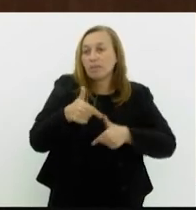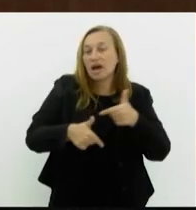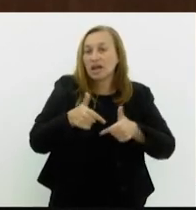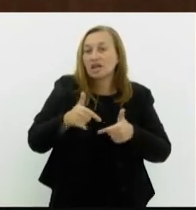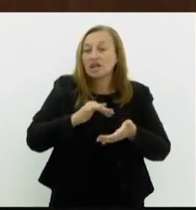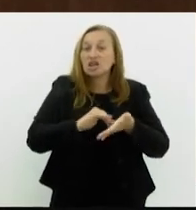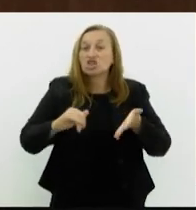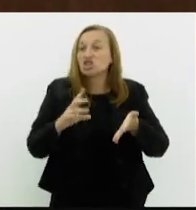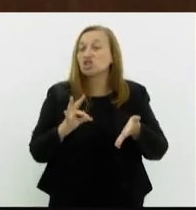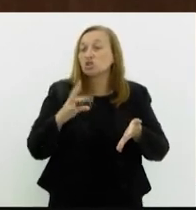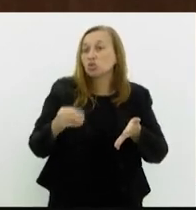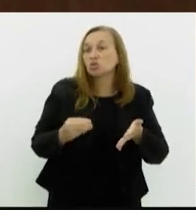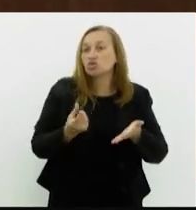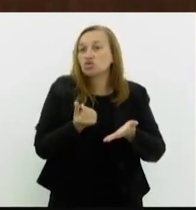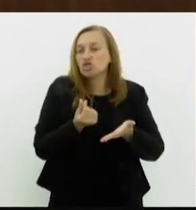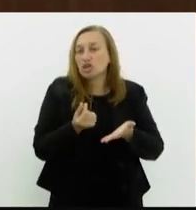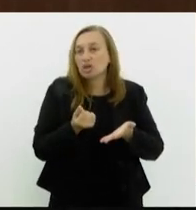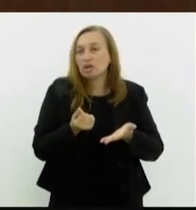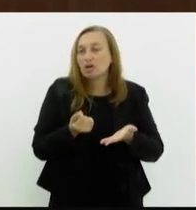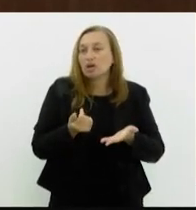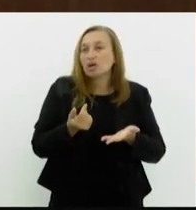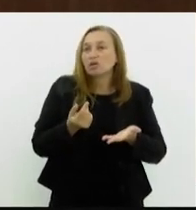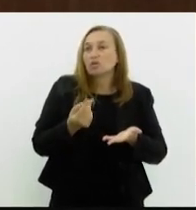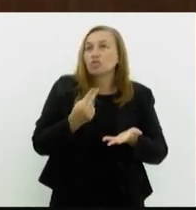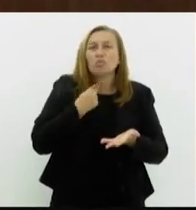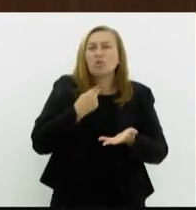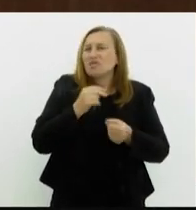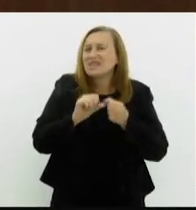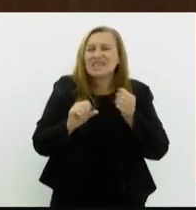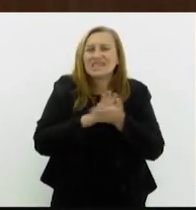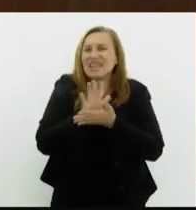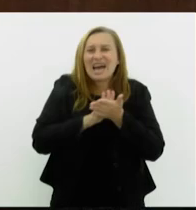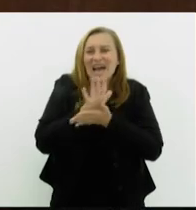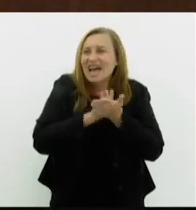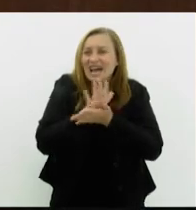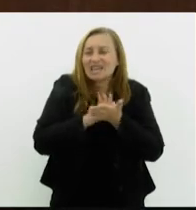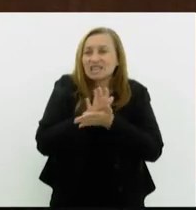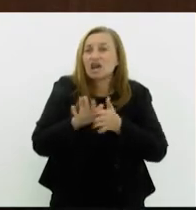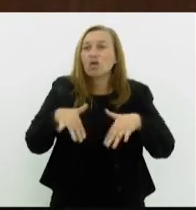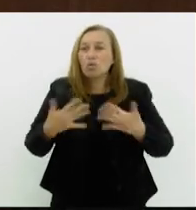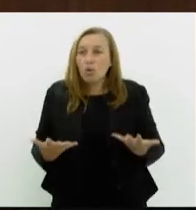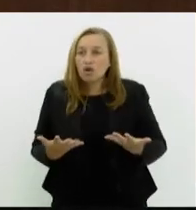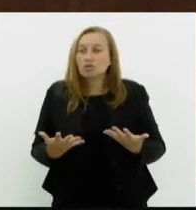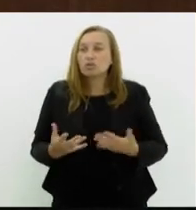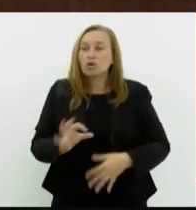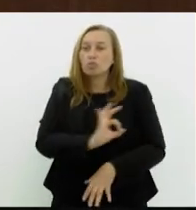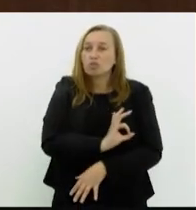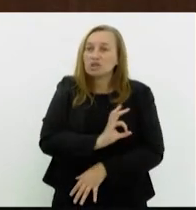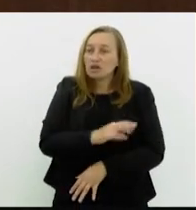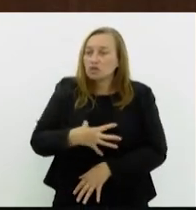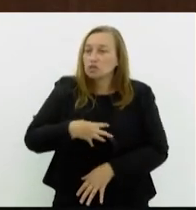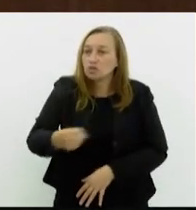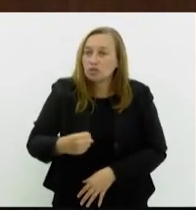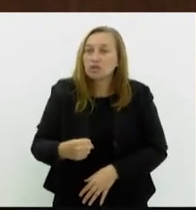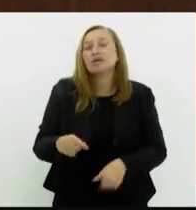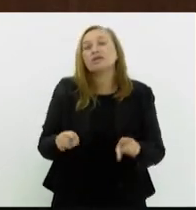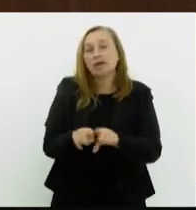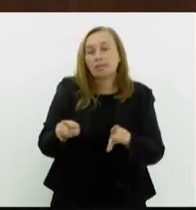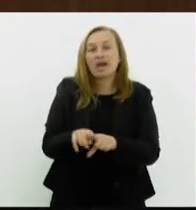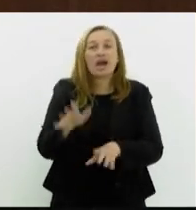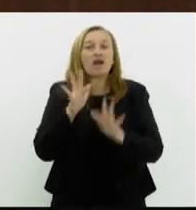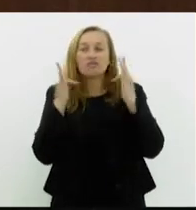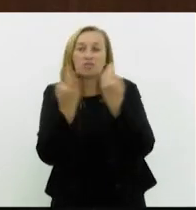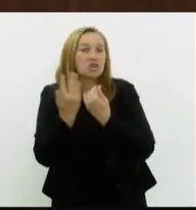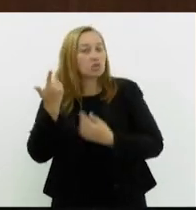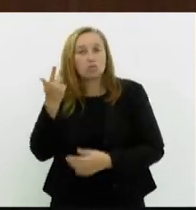está acontecendo. Sendo que o cara não pode fazer raio, o cara não pode fazer nada. Quando um policial suicida, a família também não consegue, às vezes, ter o